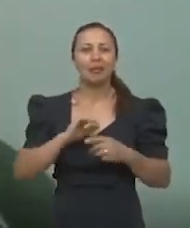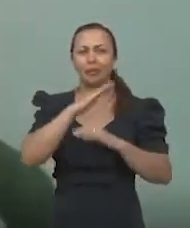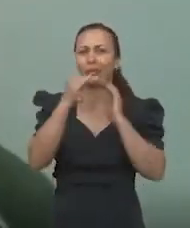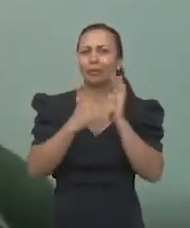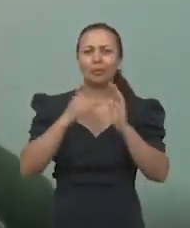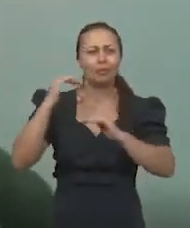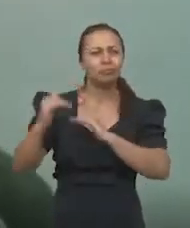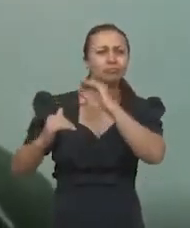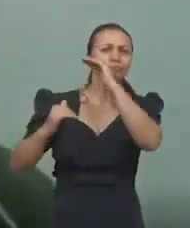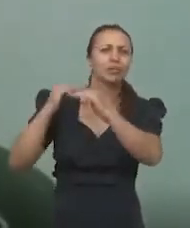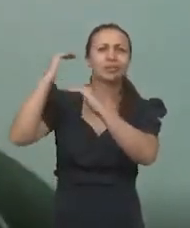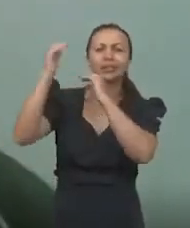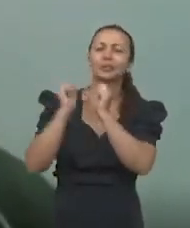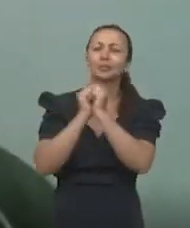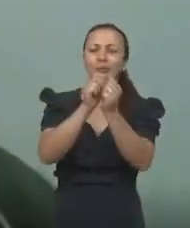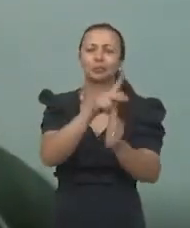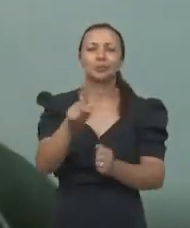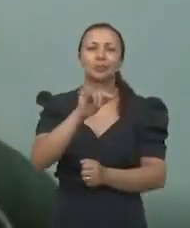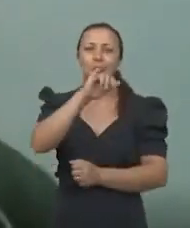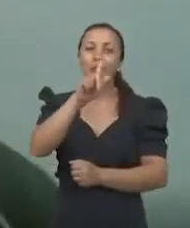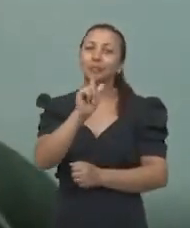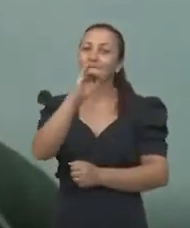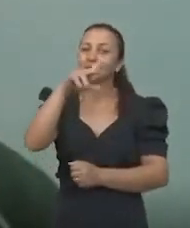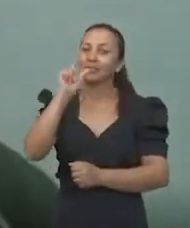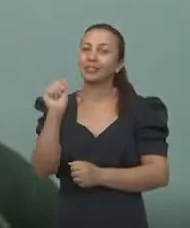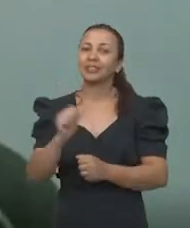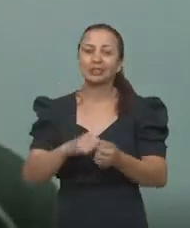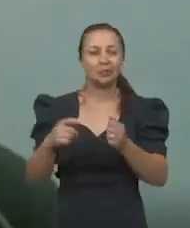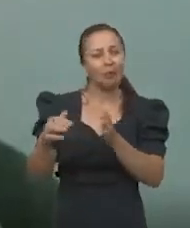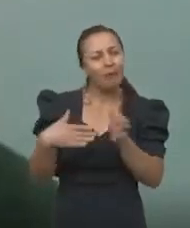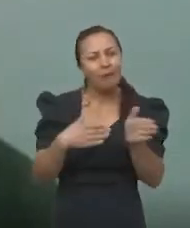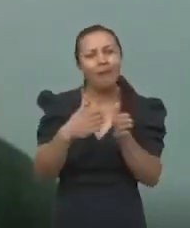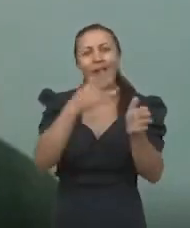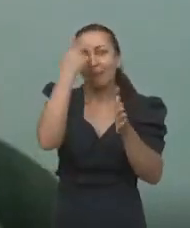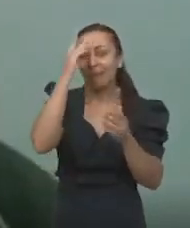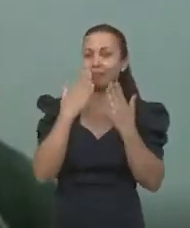esse processo que eu e o professor Judásio aí percorremos, né? Para